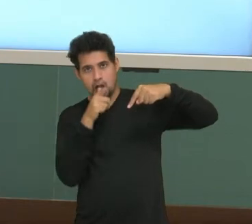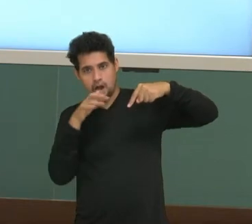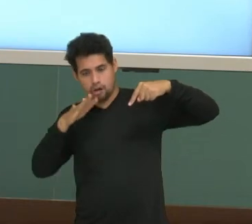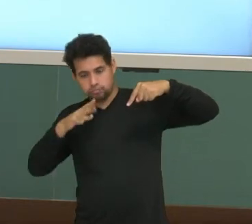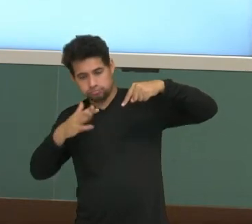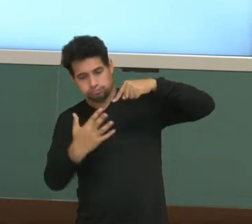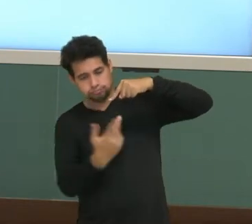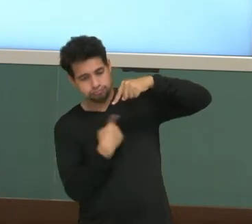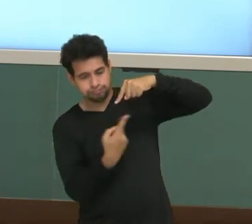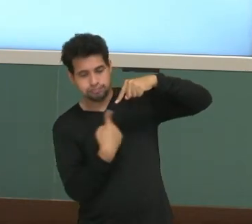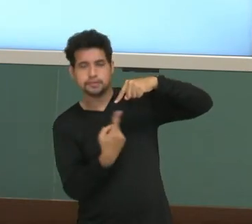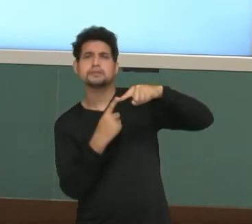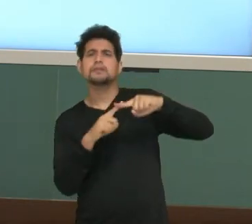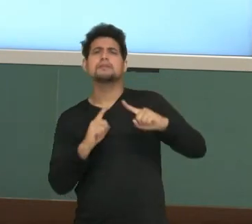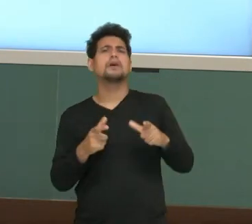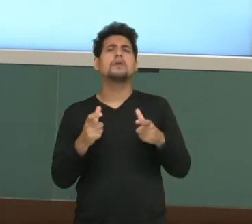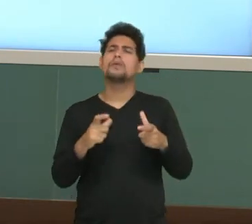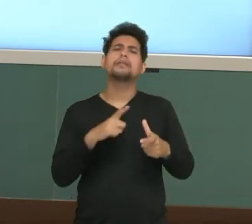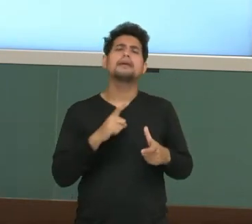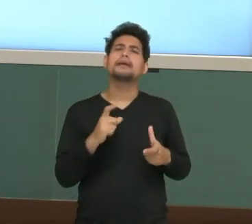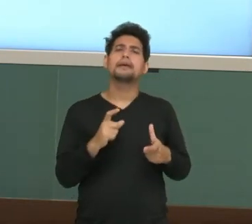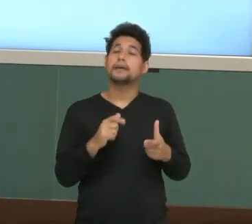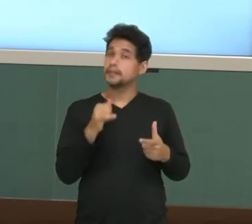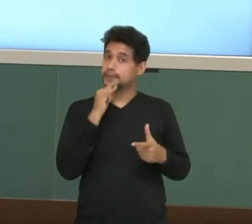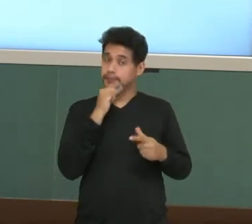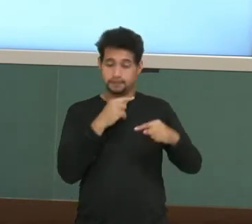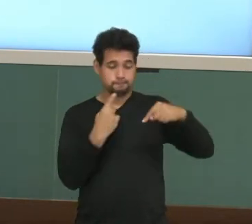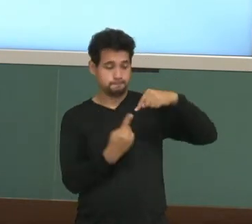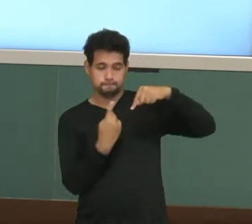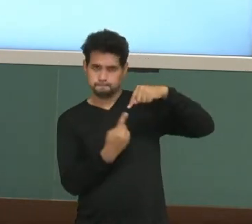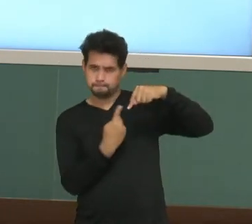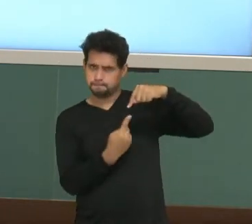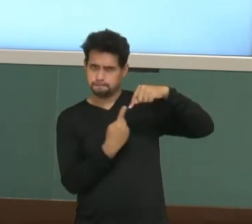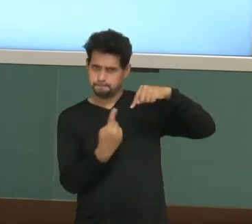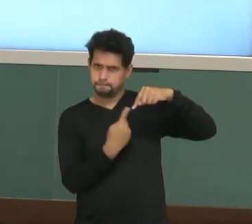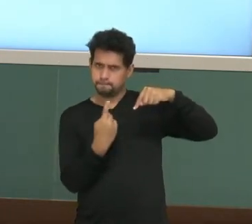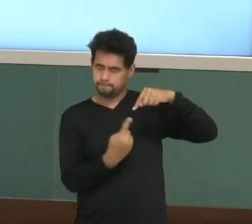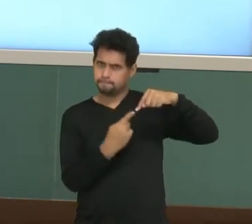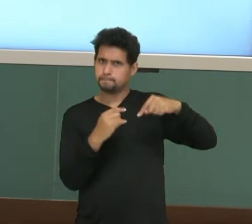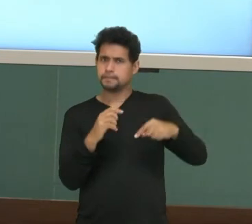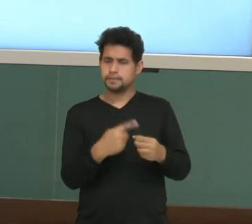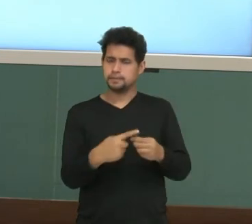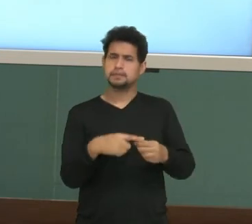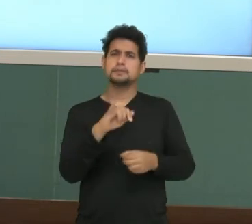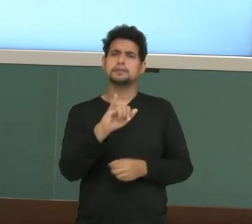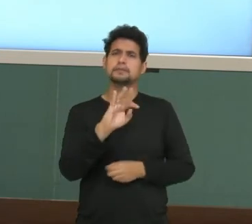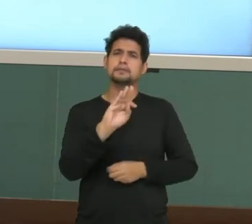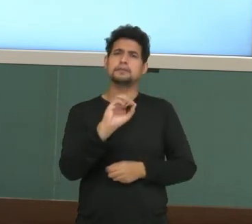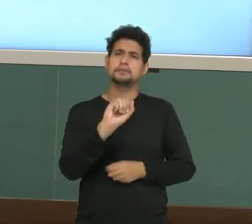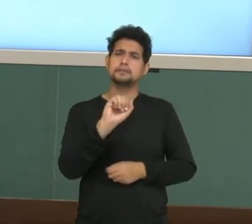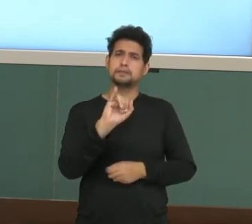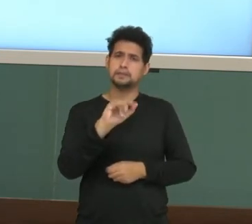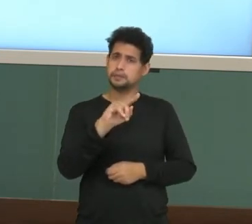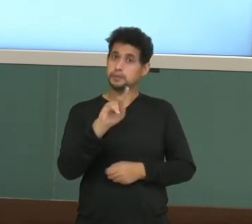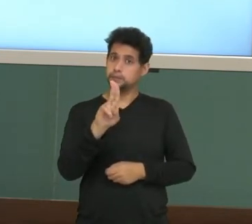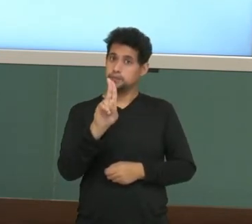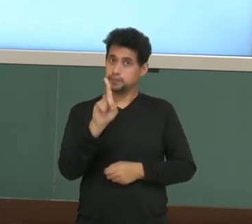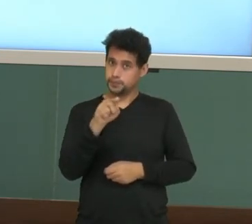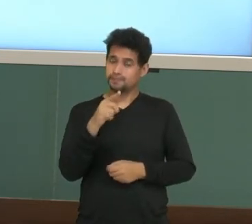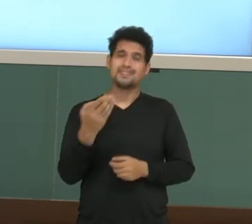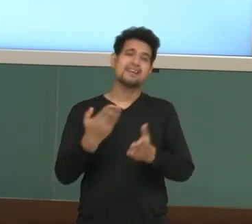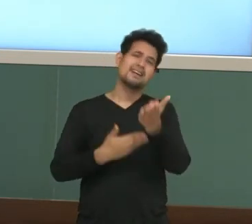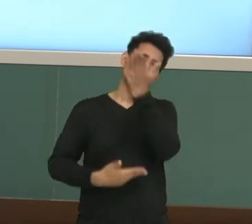geradoras. Então, aonde nós temos hoje as unidades geradoras da usina hidrelétrica de Itaipu, aonde se produz energia, no